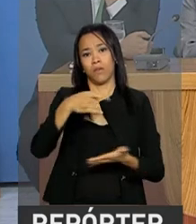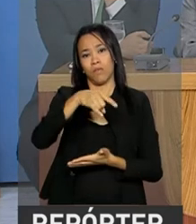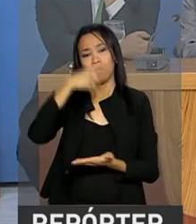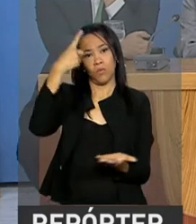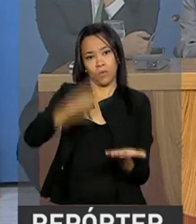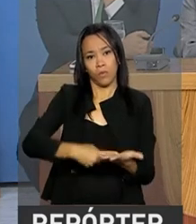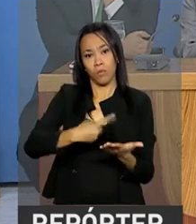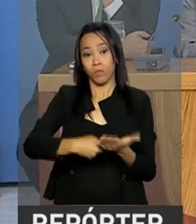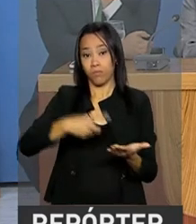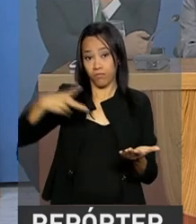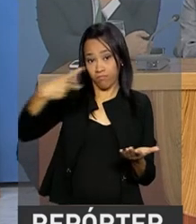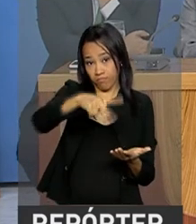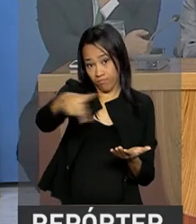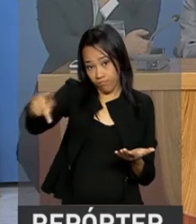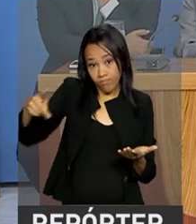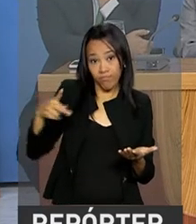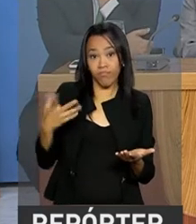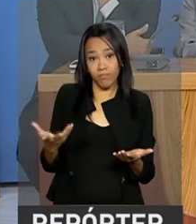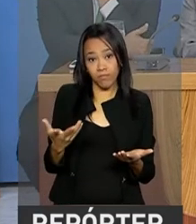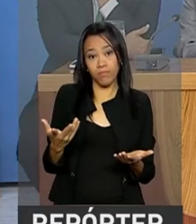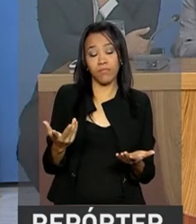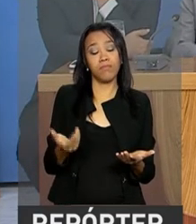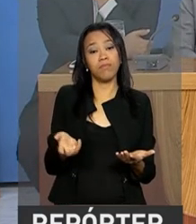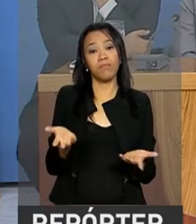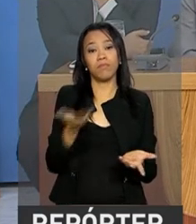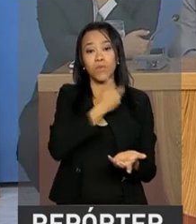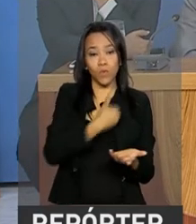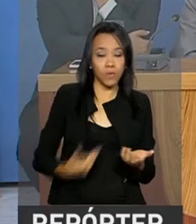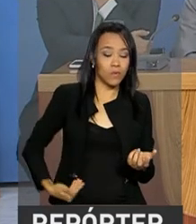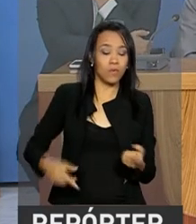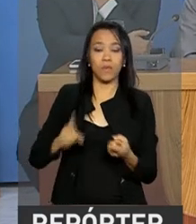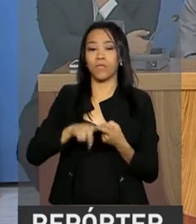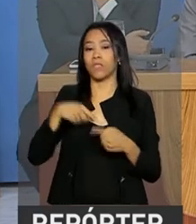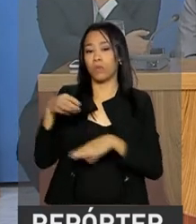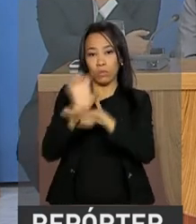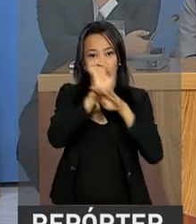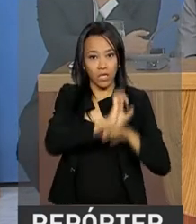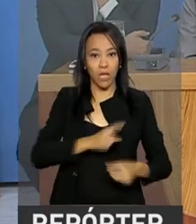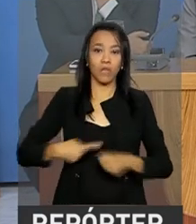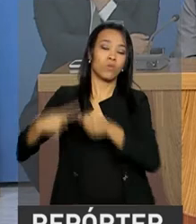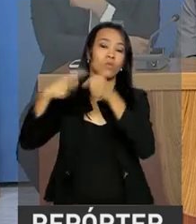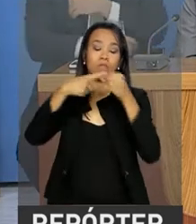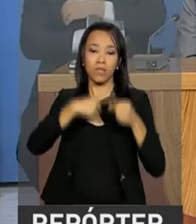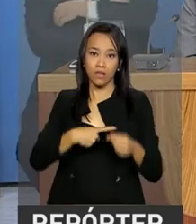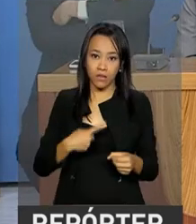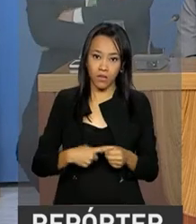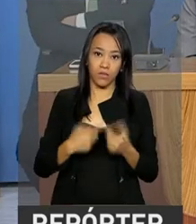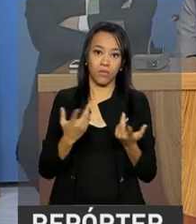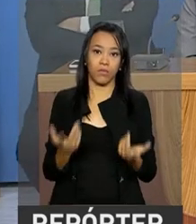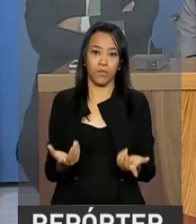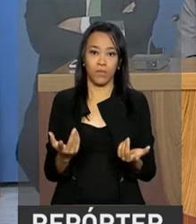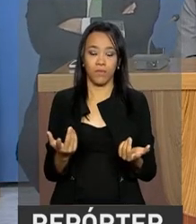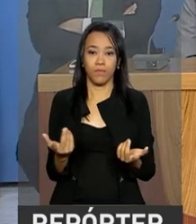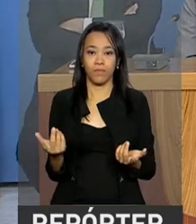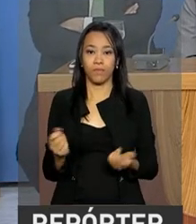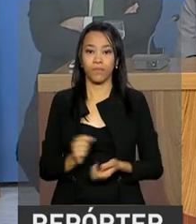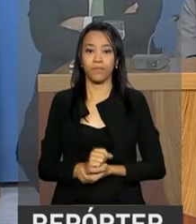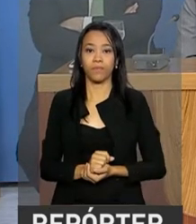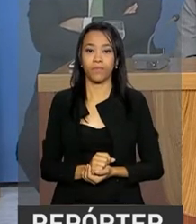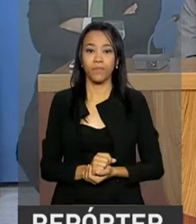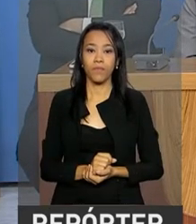obrigações públicas estaduais federais em relação a essa